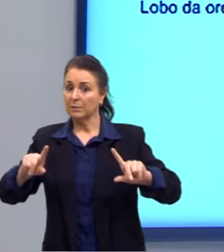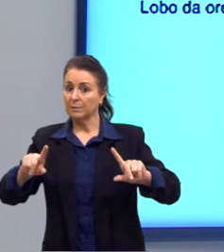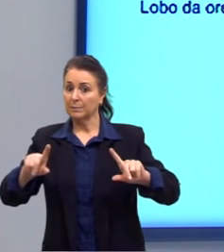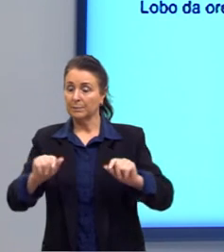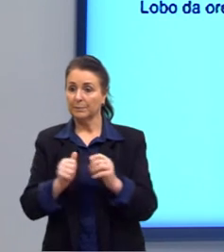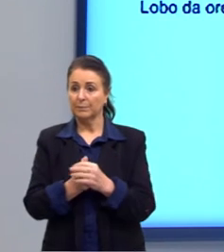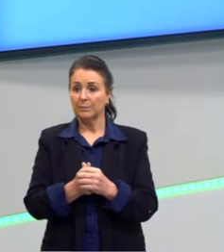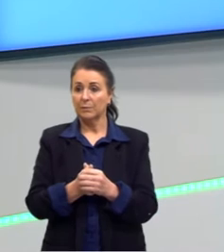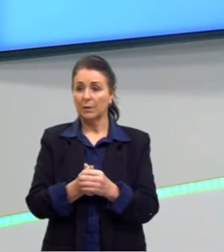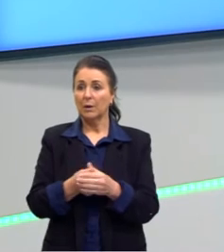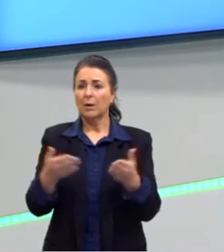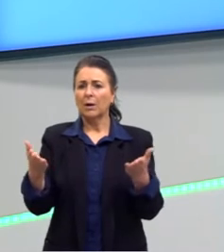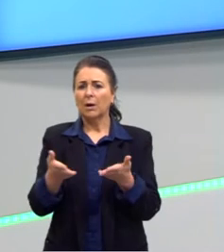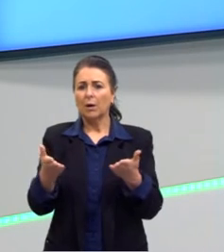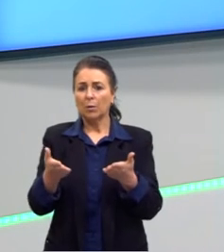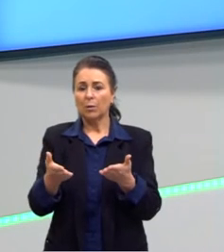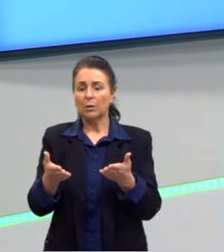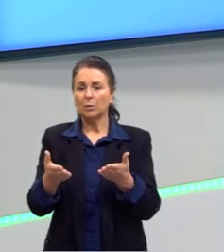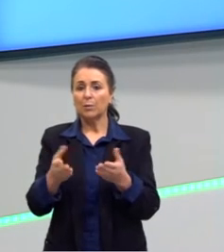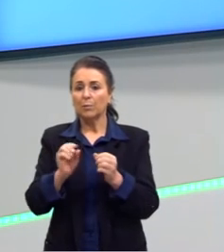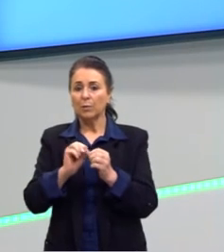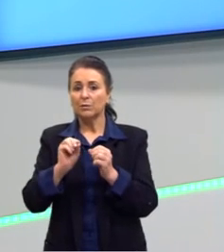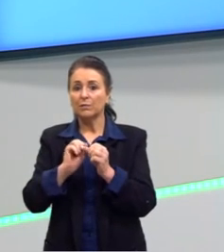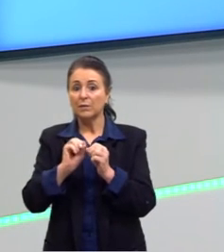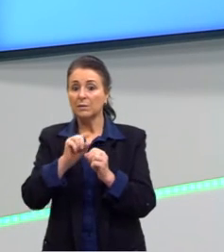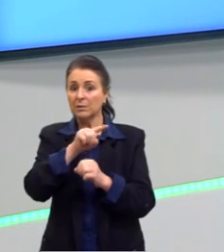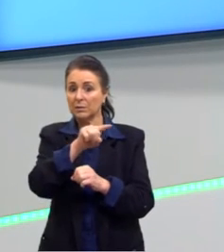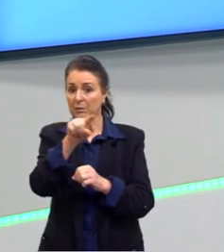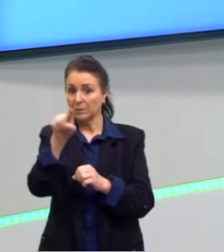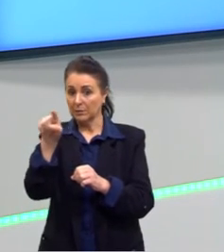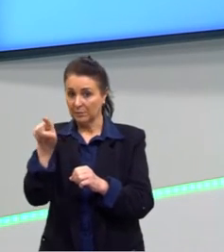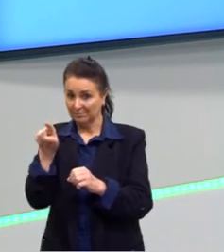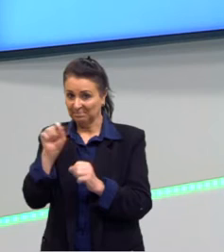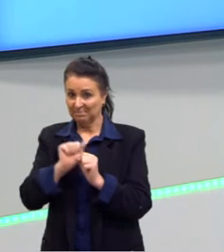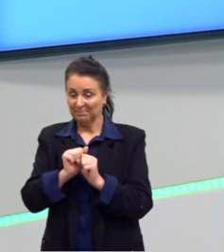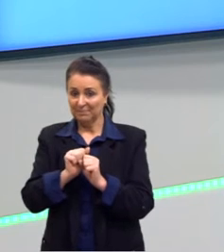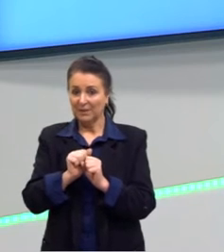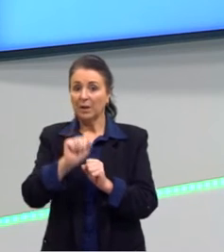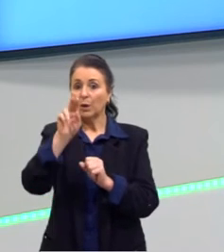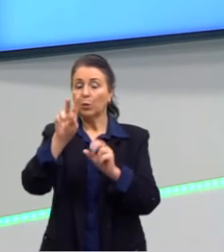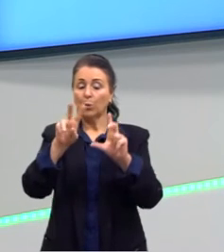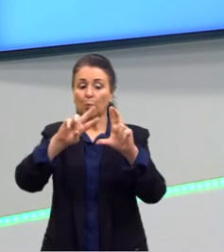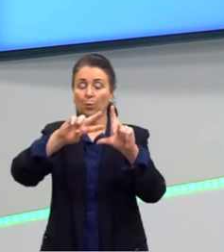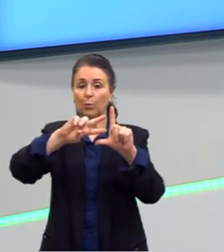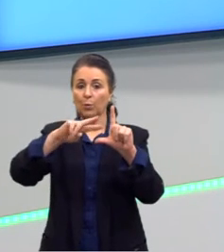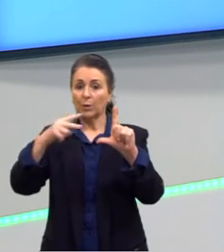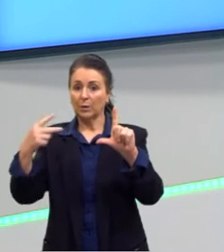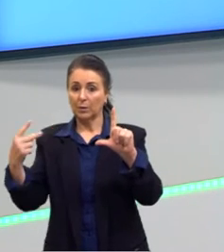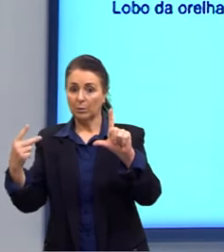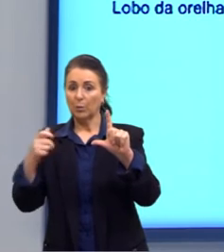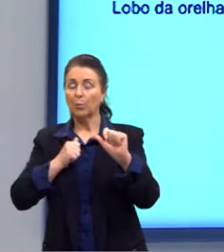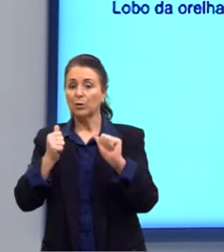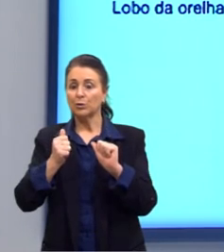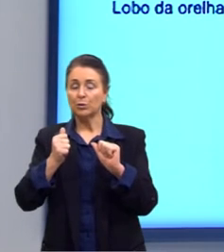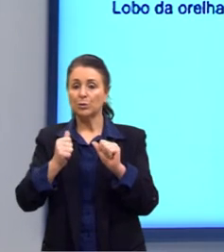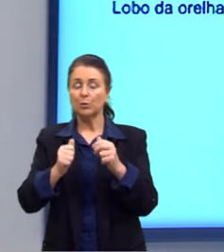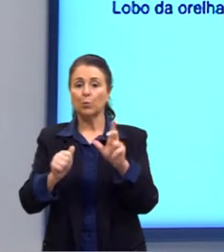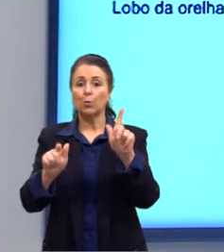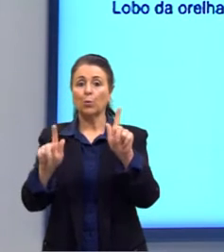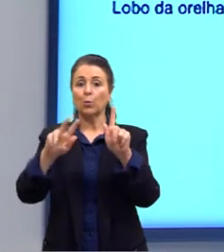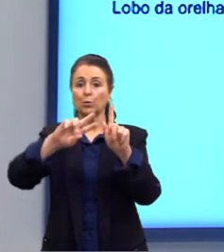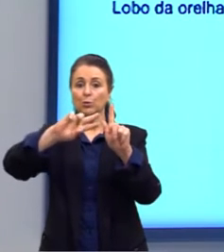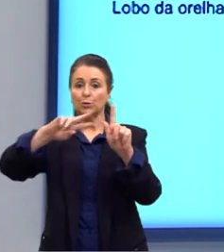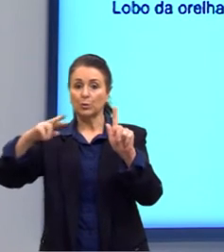E aí você já podem Completar fazer a festa aí na Serra da Grama já é possível então inferir o genótipo de